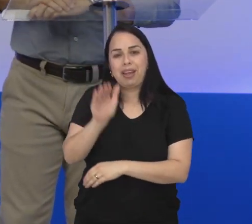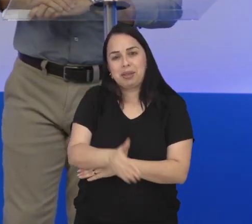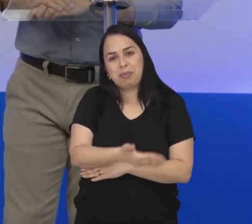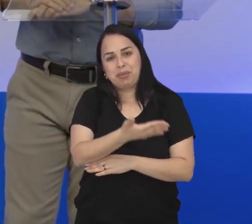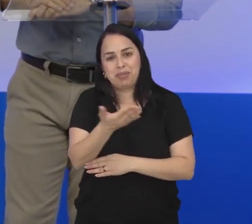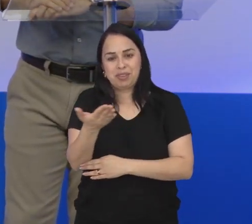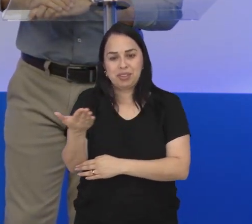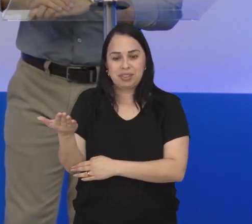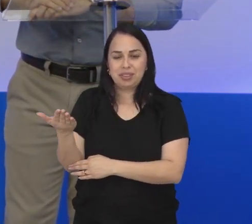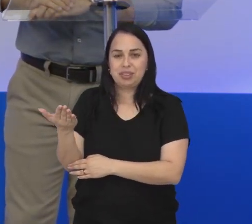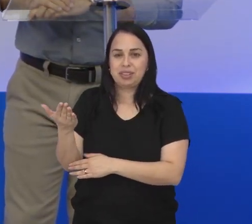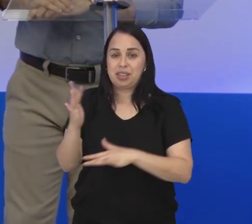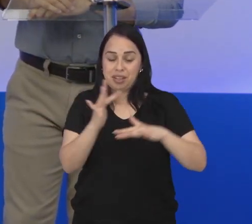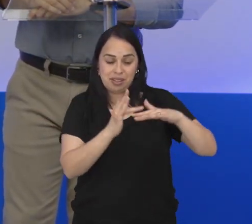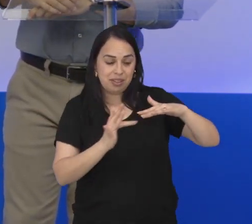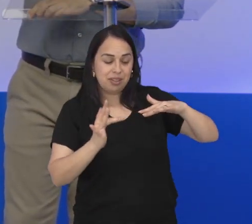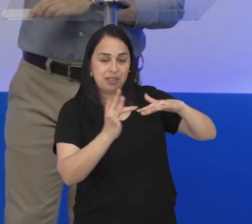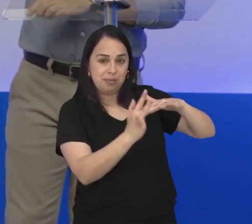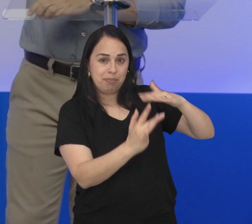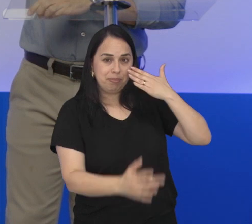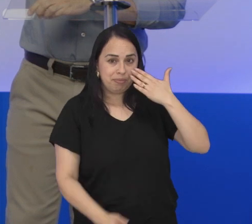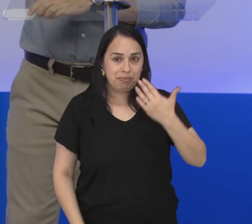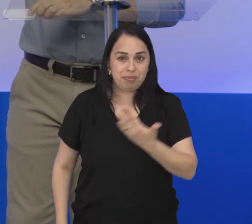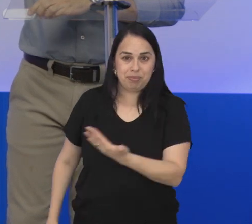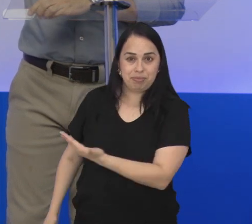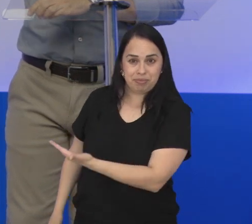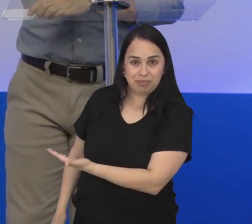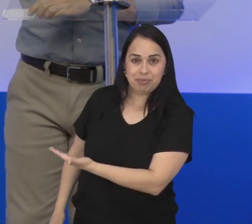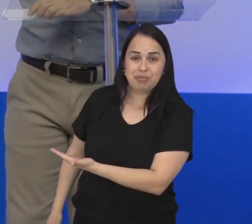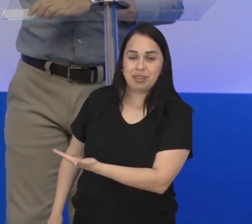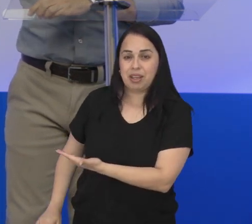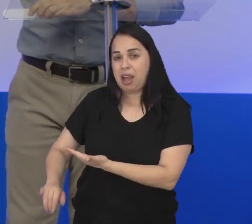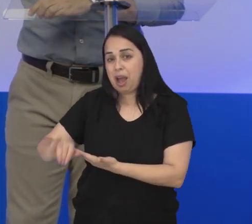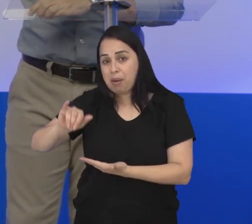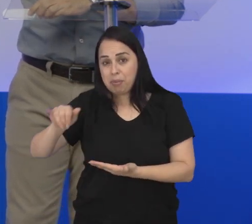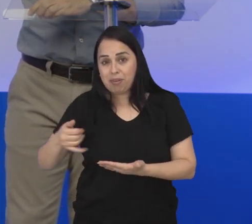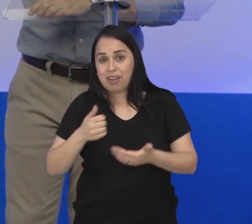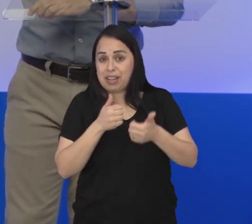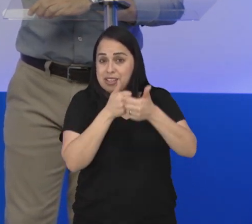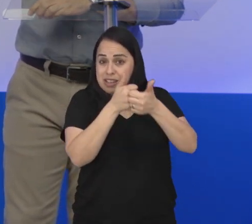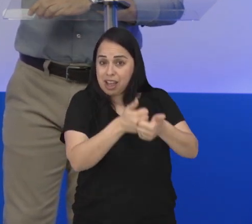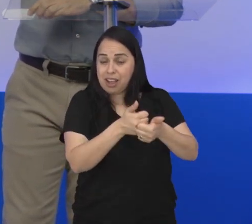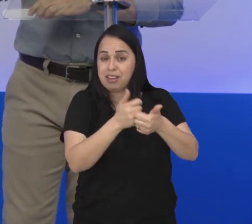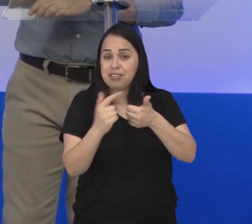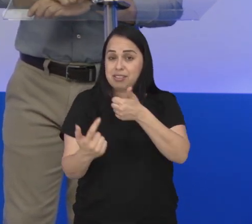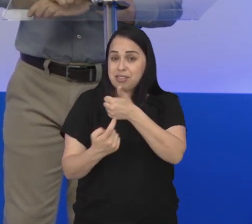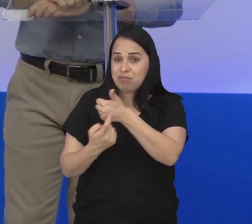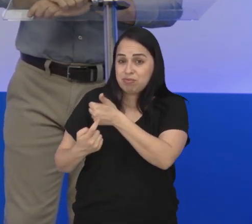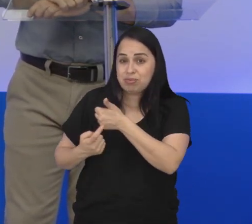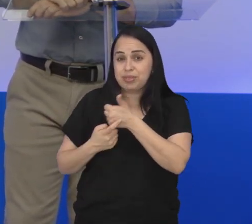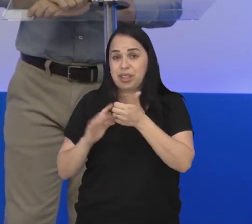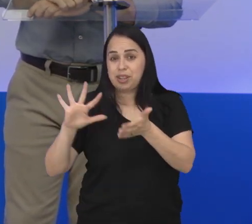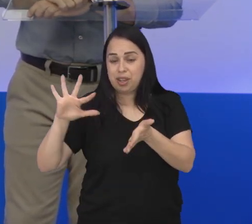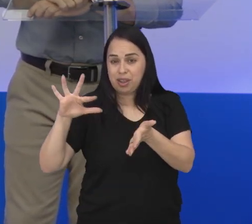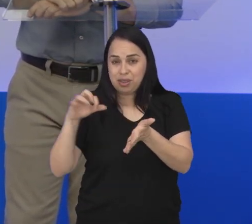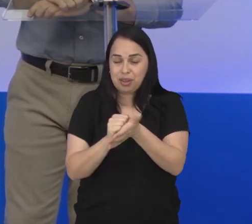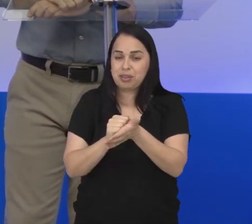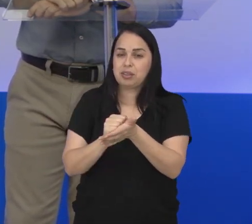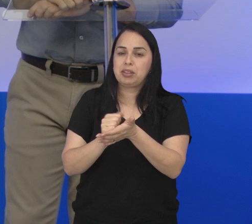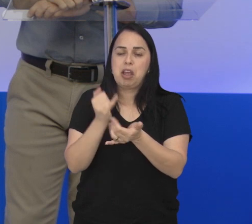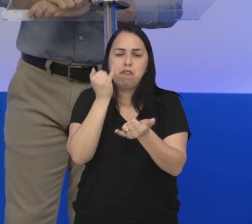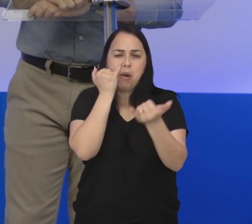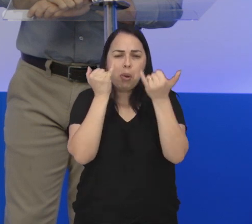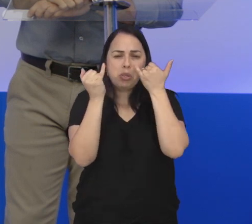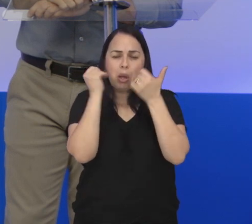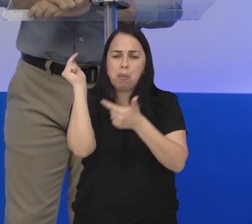uma ótima tarde para você. As nossas redes sociais estão aqui na tela, então aproveita para seguir a gente. Também se inscrever nos